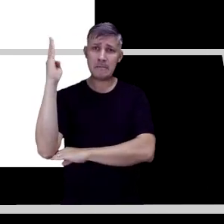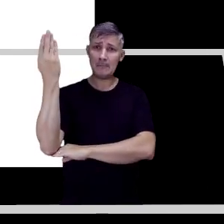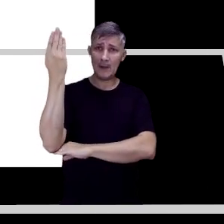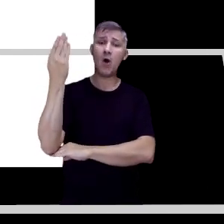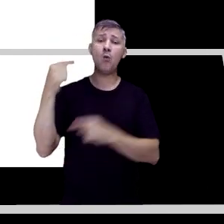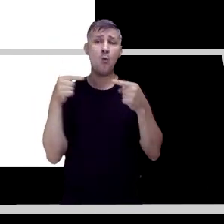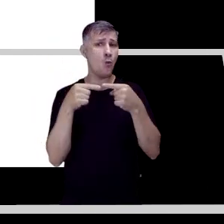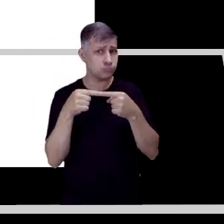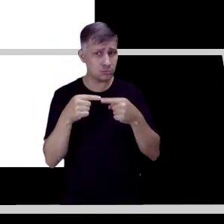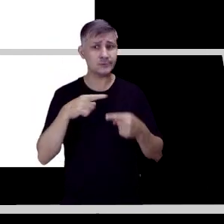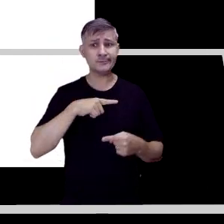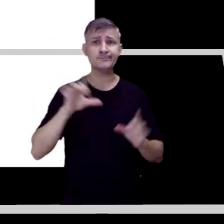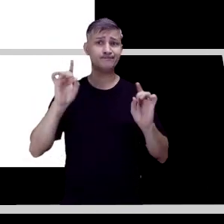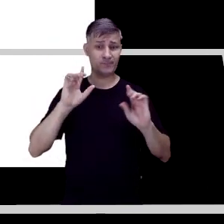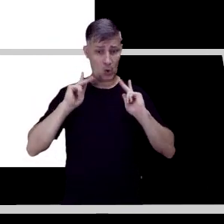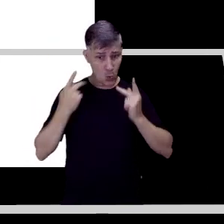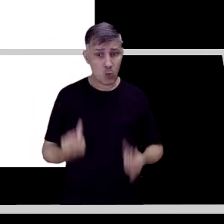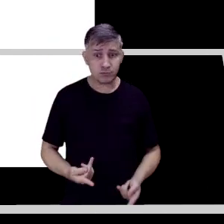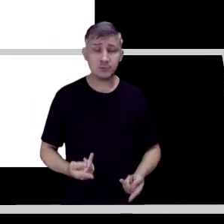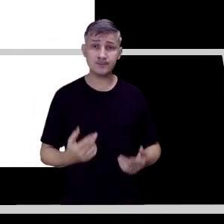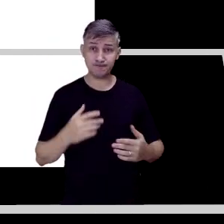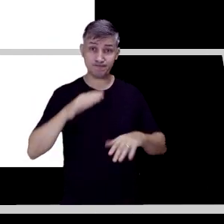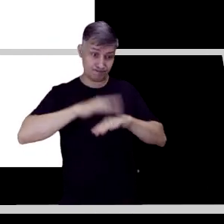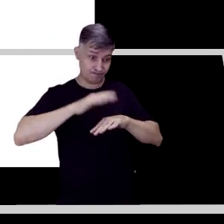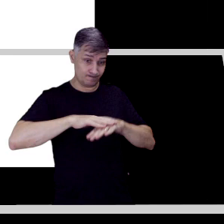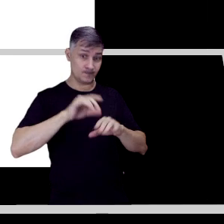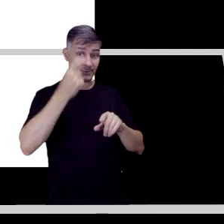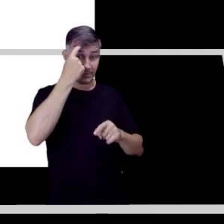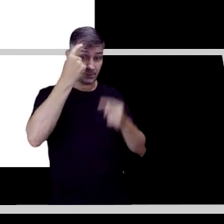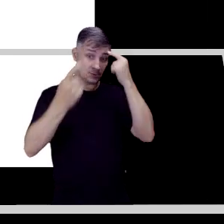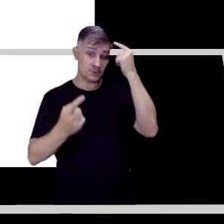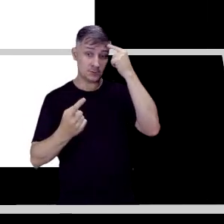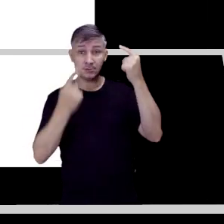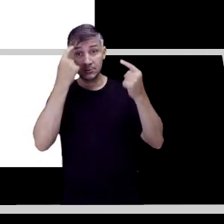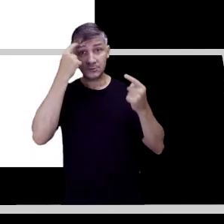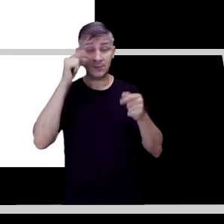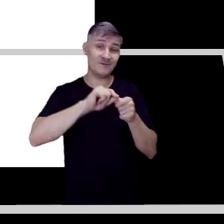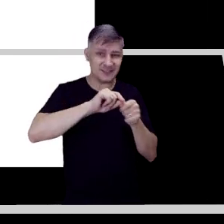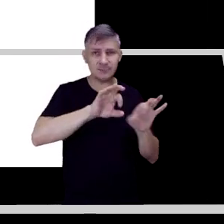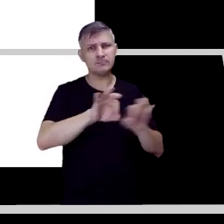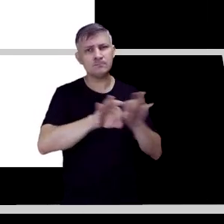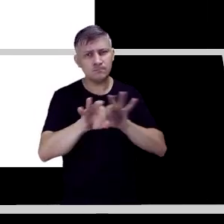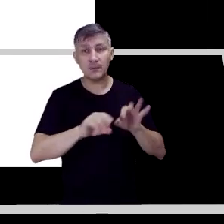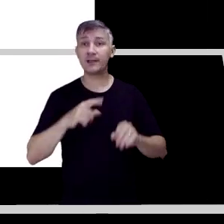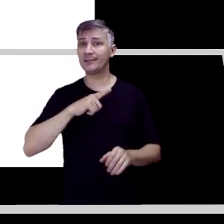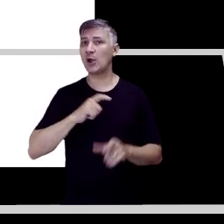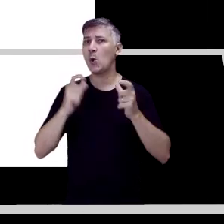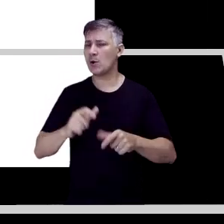tecnologia e postas entre elas tem um elemento humano decisório aí, que eu acho que é onde a gente tem